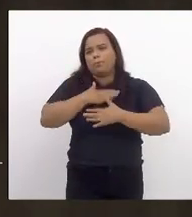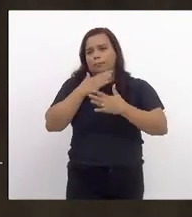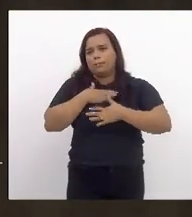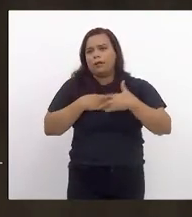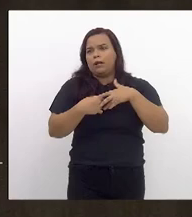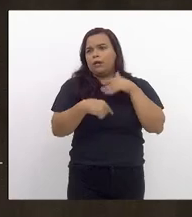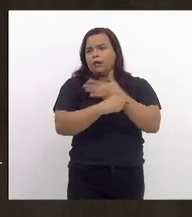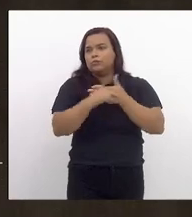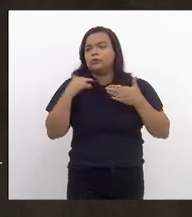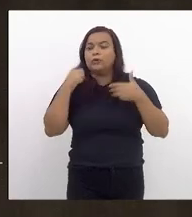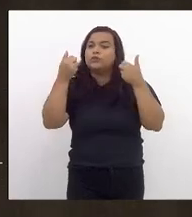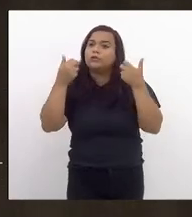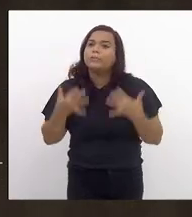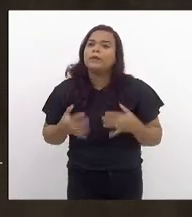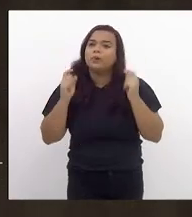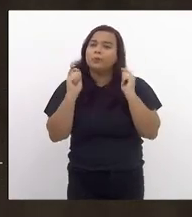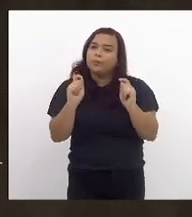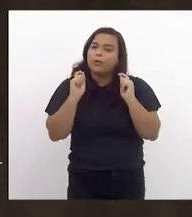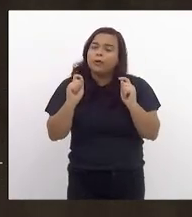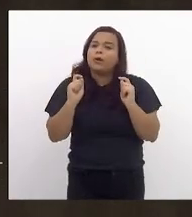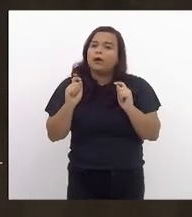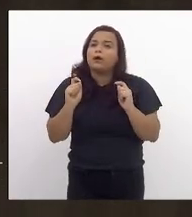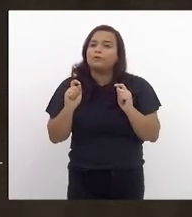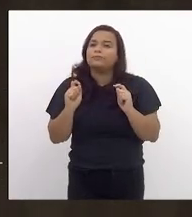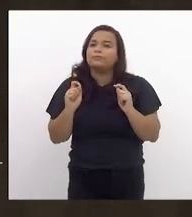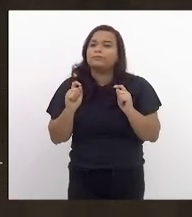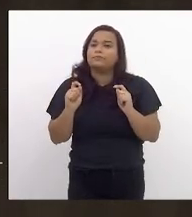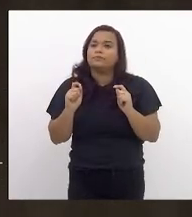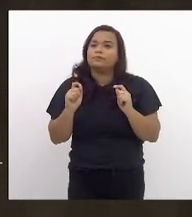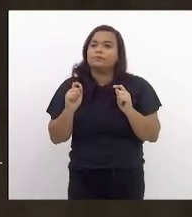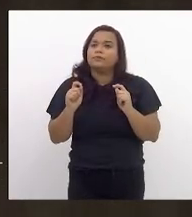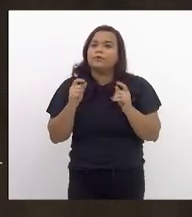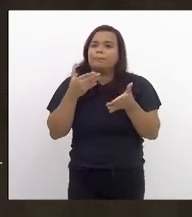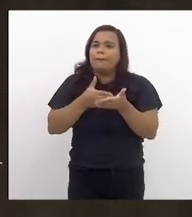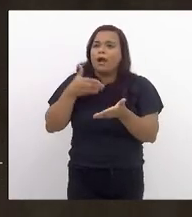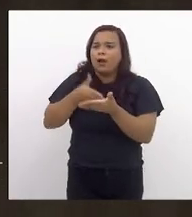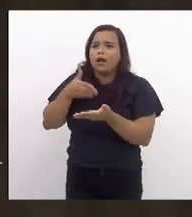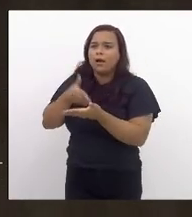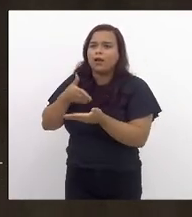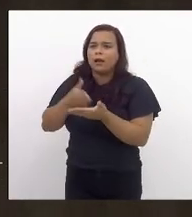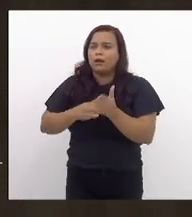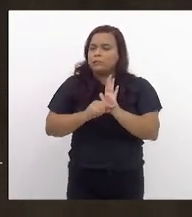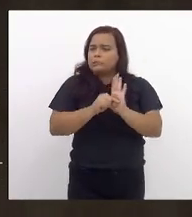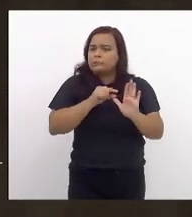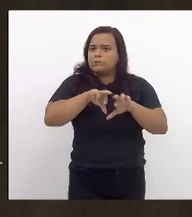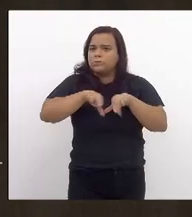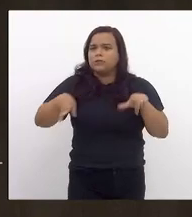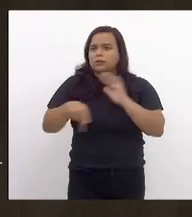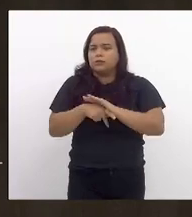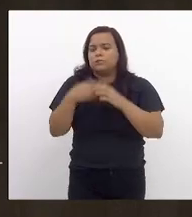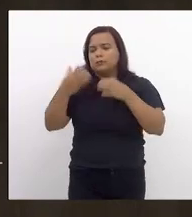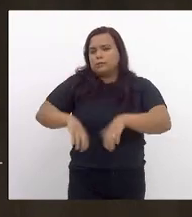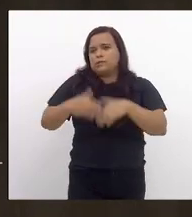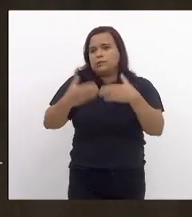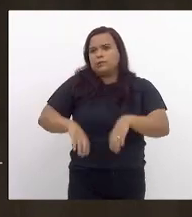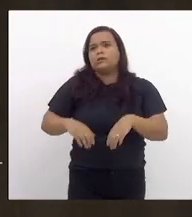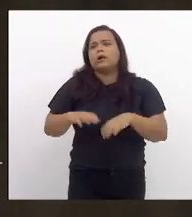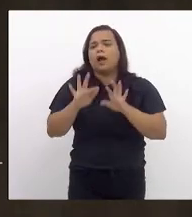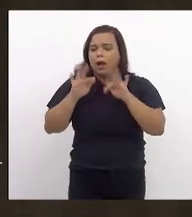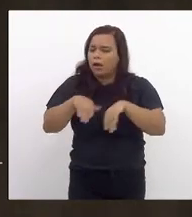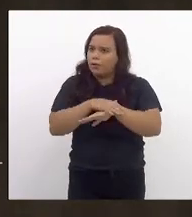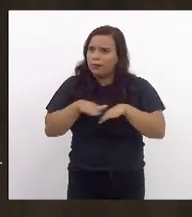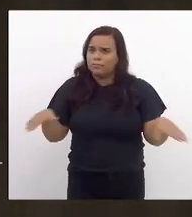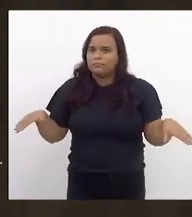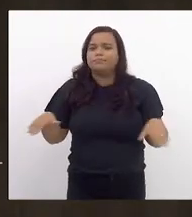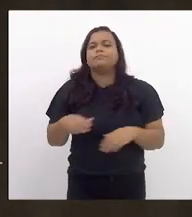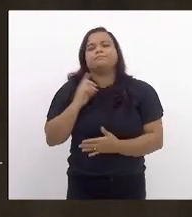que visa acabar de uma vez por todas com as cláusulas de barreiras em concurso público, então um dia emblemático para o Parlamento Fluminense. Falando em